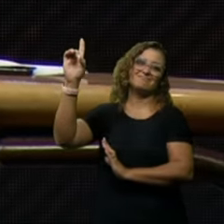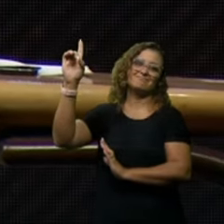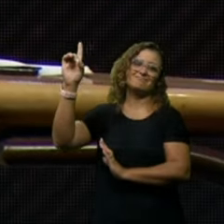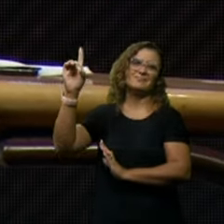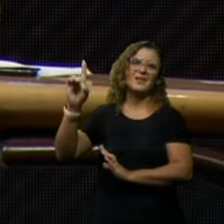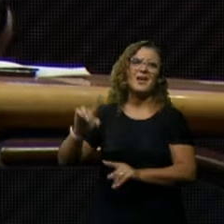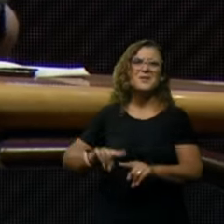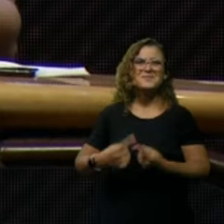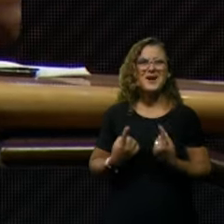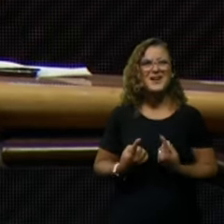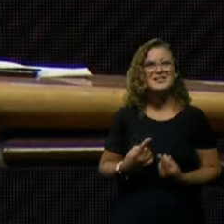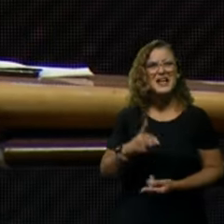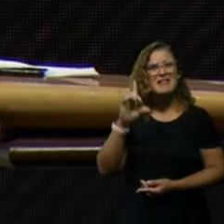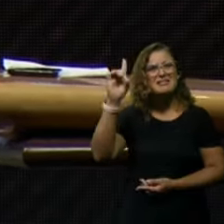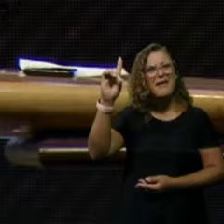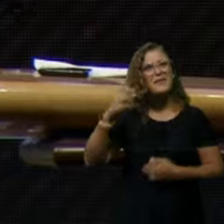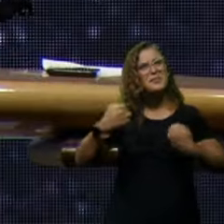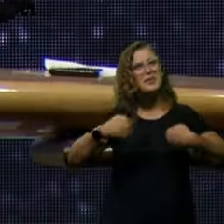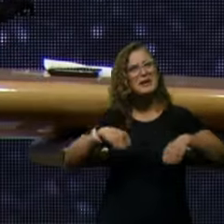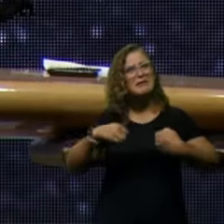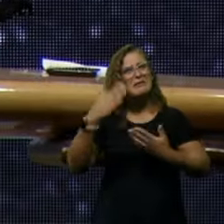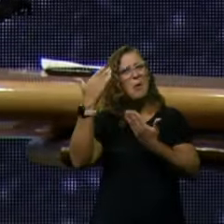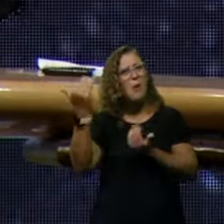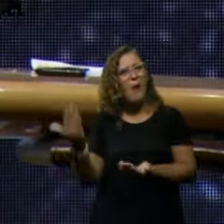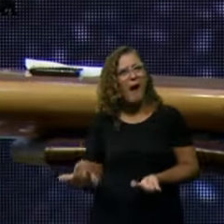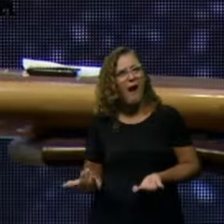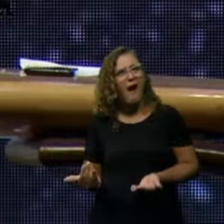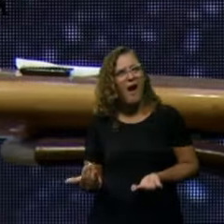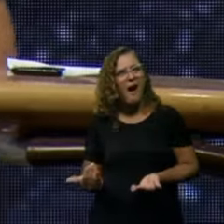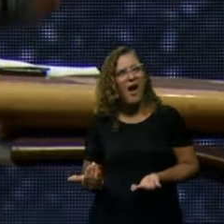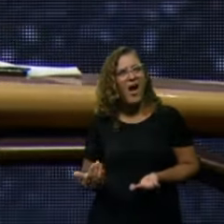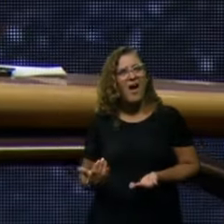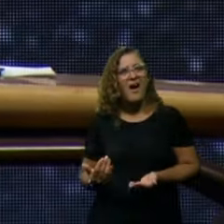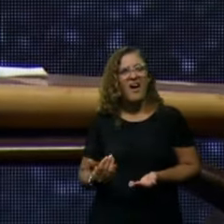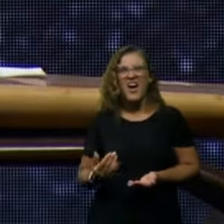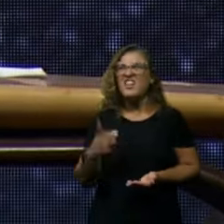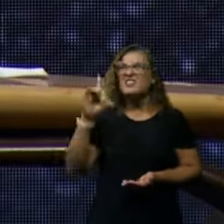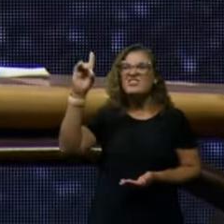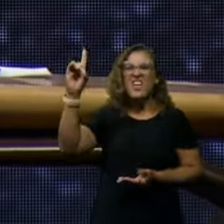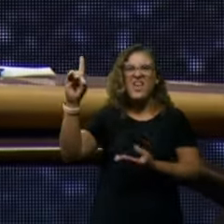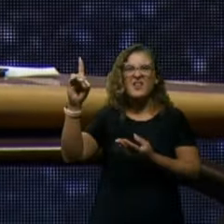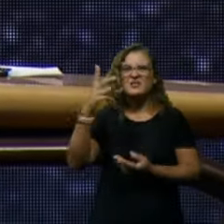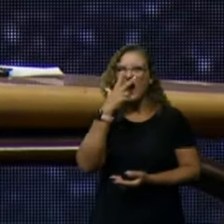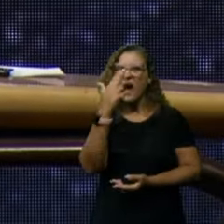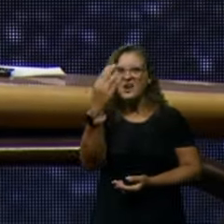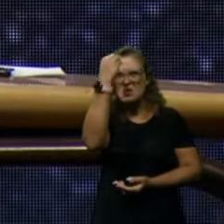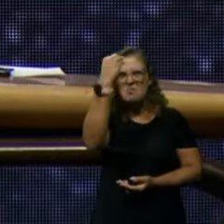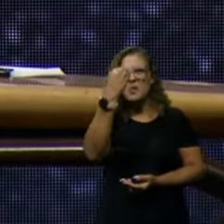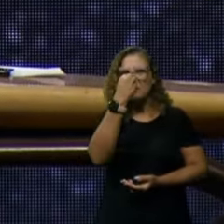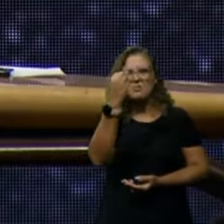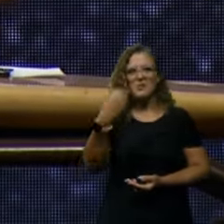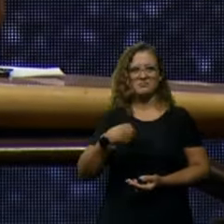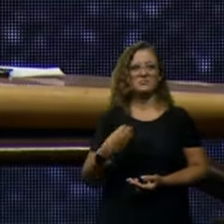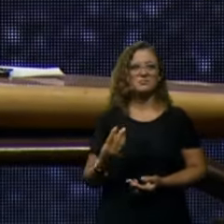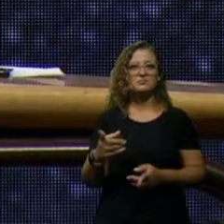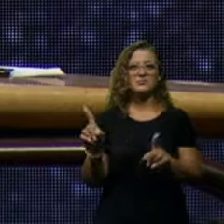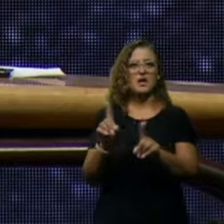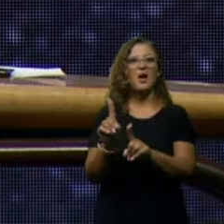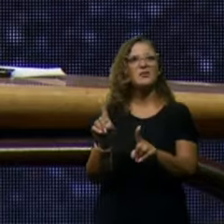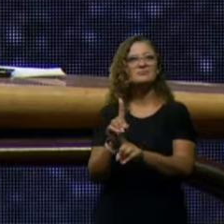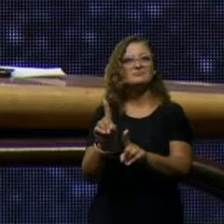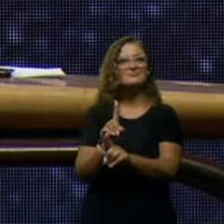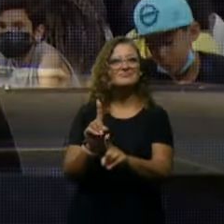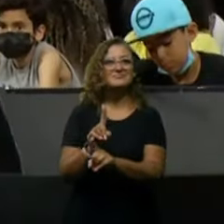pô porque que Deus precisa ser honrado Será que ele tem algum complexo de rejeição logicamente que não longe disso o Senhor ele é infinitamente